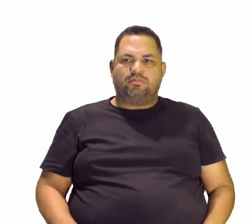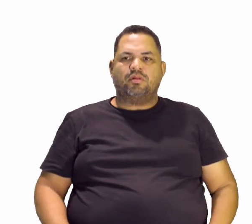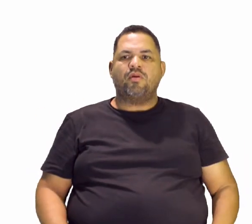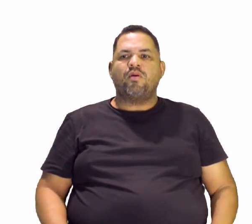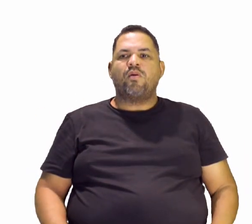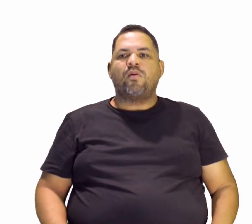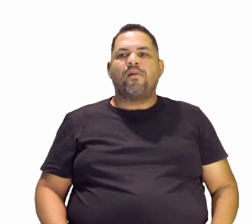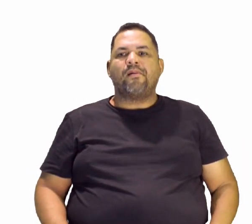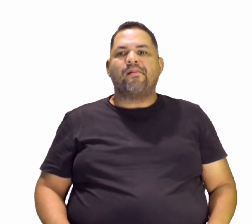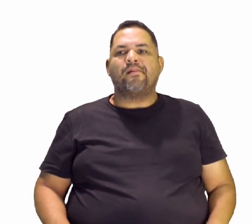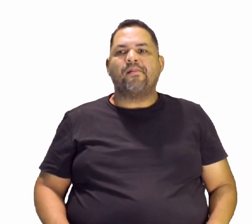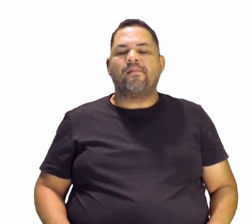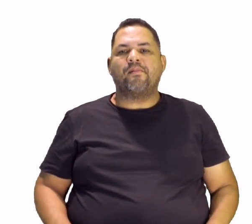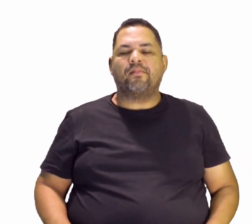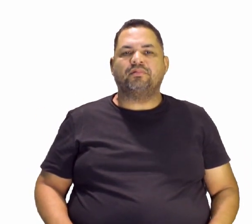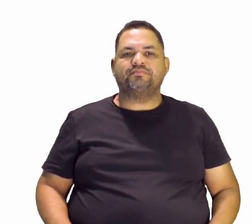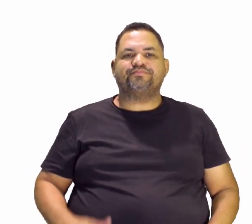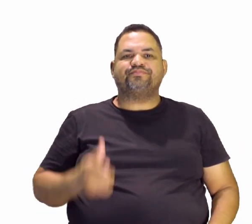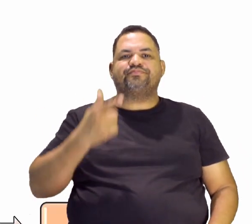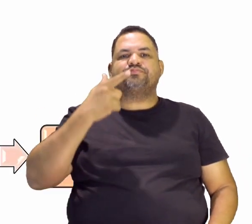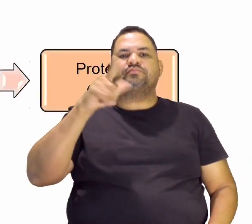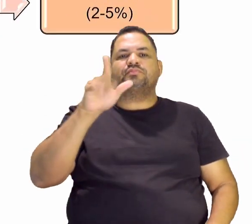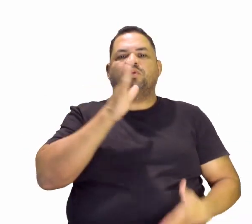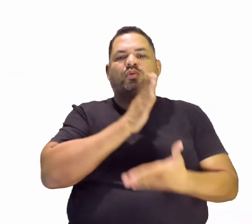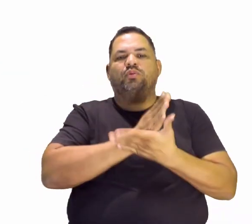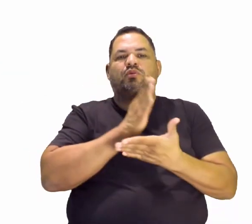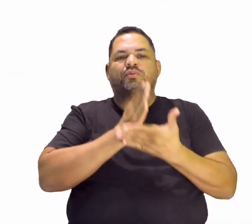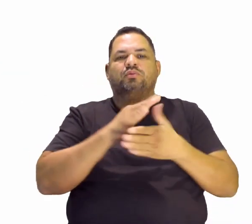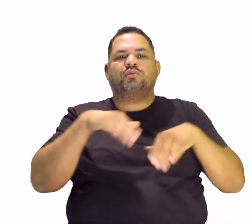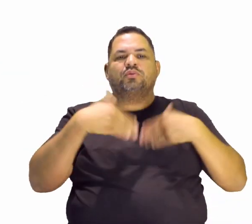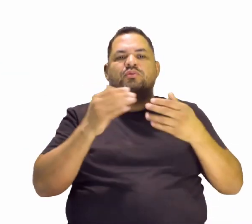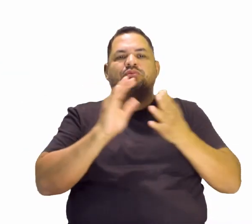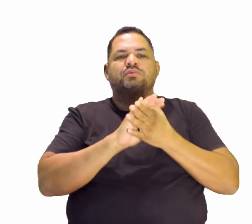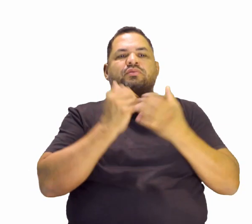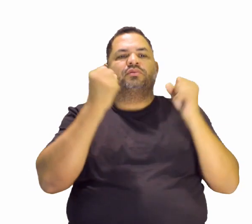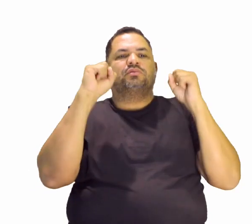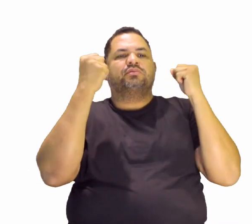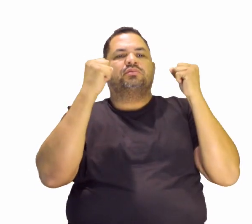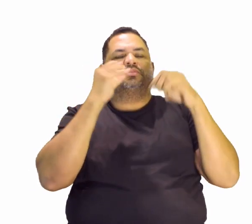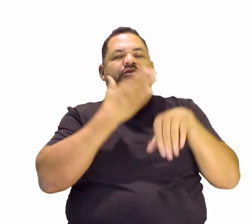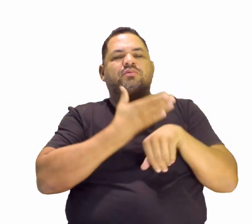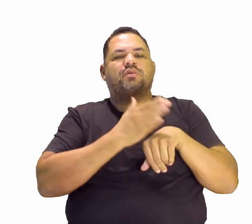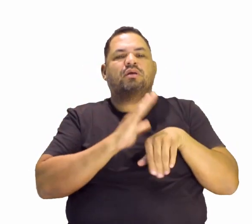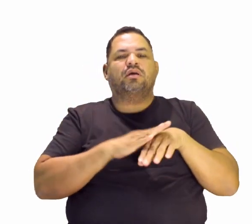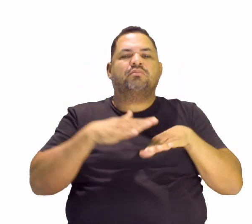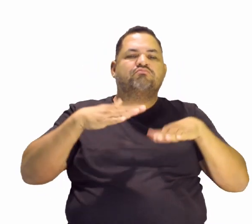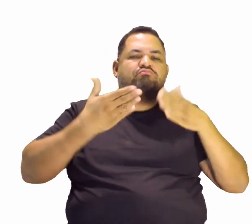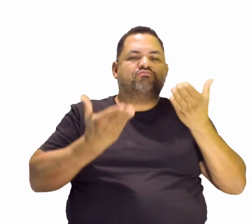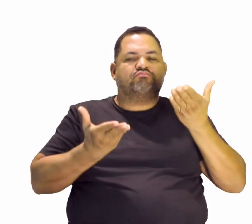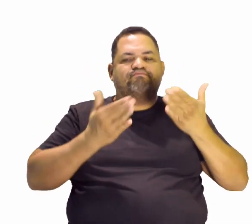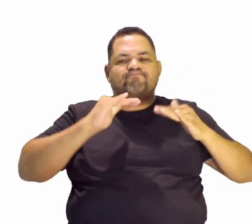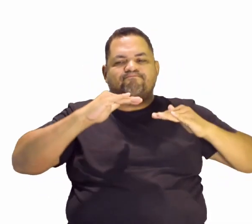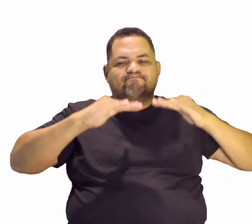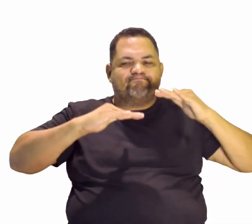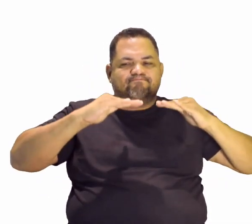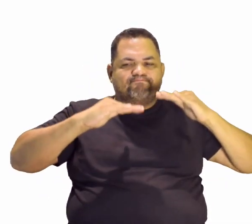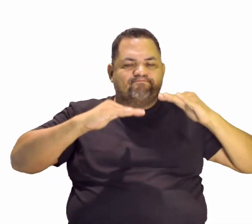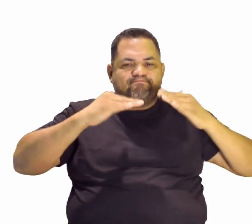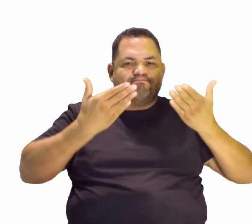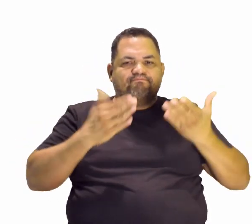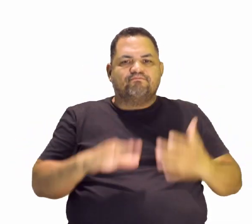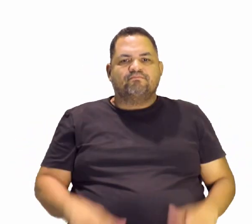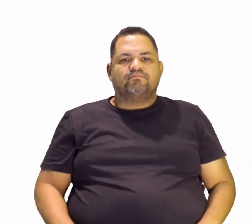em outras etapas. Vamos perceber quando a gente está realizando um exercício leve. Quando a gente está realizando aí um exercício leve ou